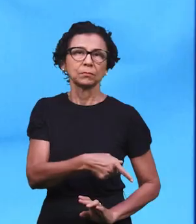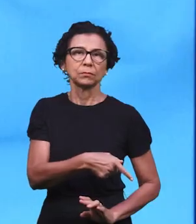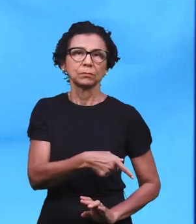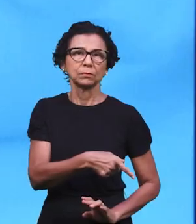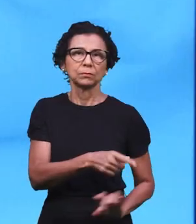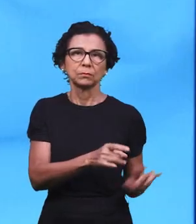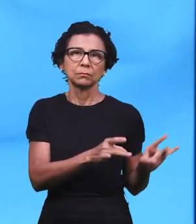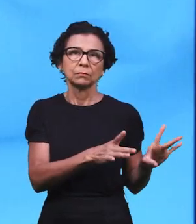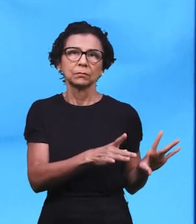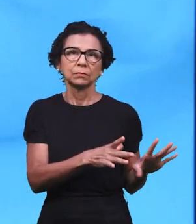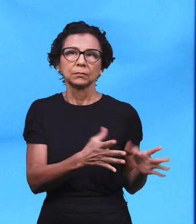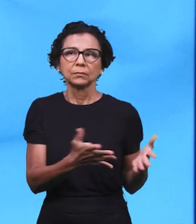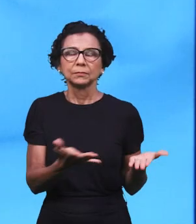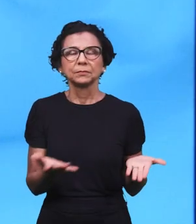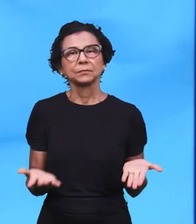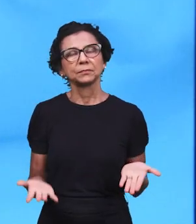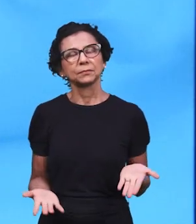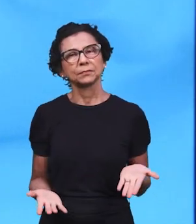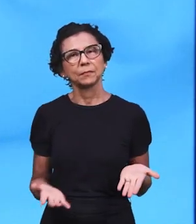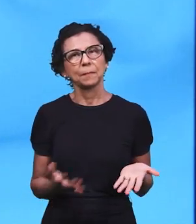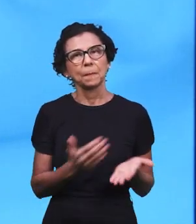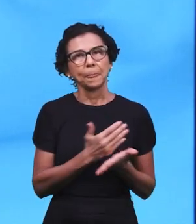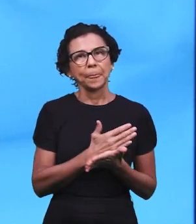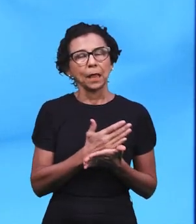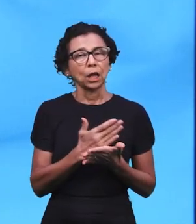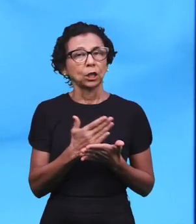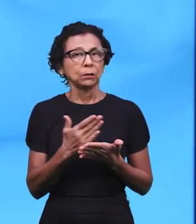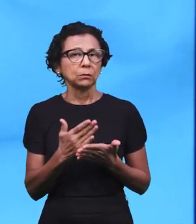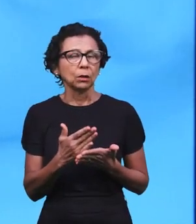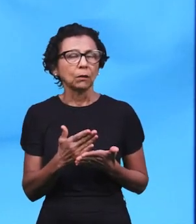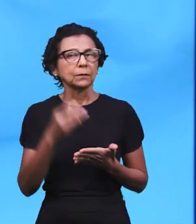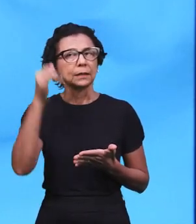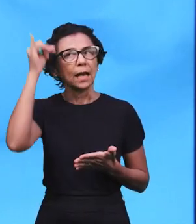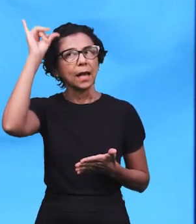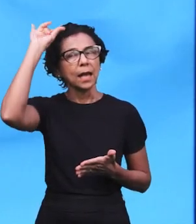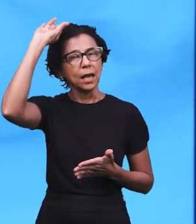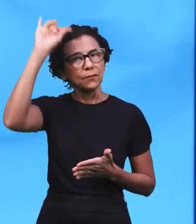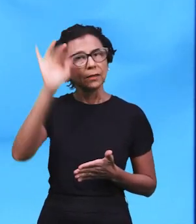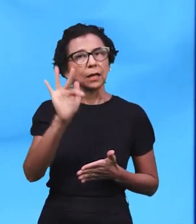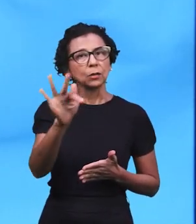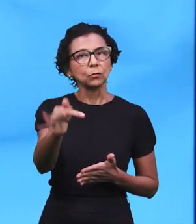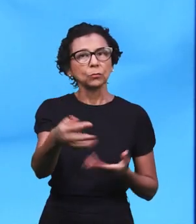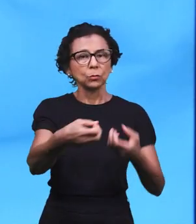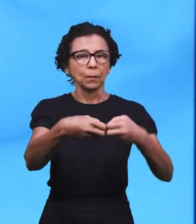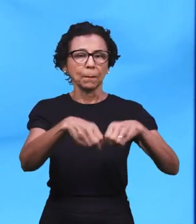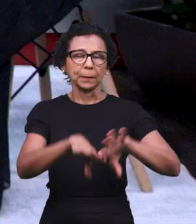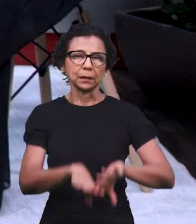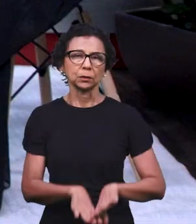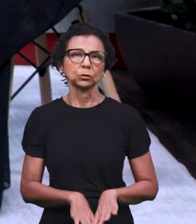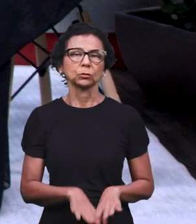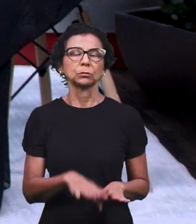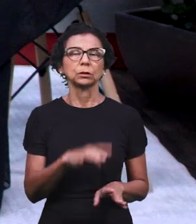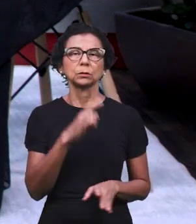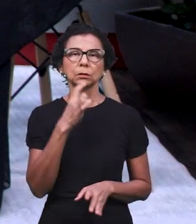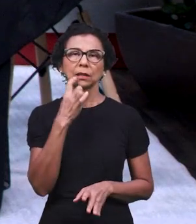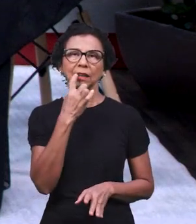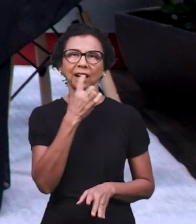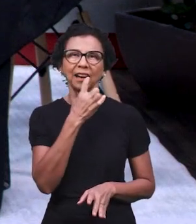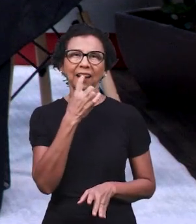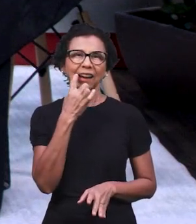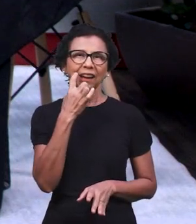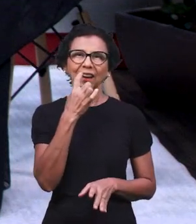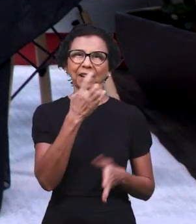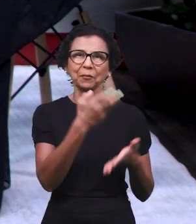tratamento eficaz, menos doloroso, porque tem também aquela coisa de medo do dentista, né? ou sentir